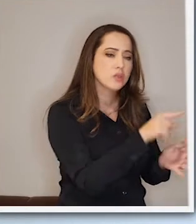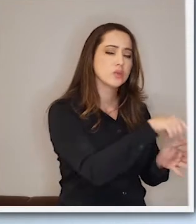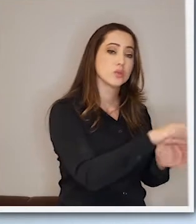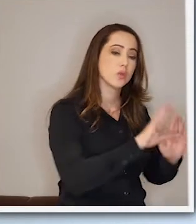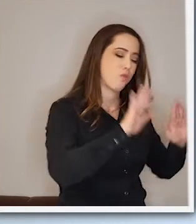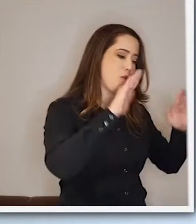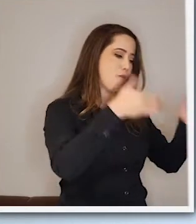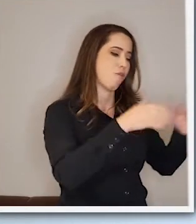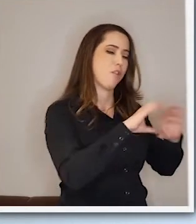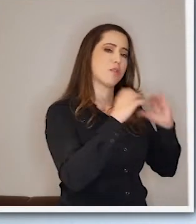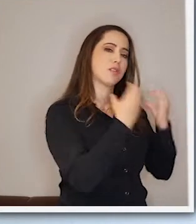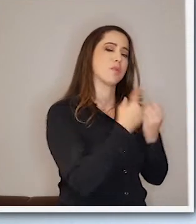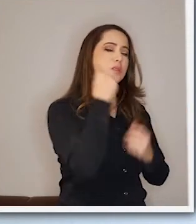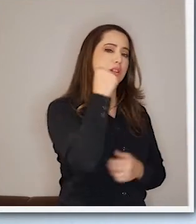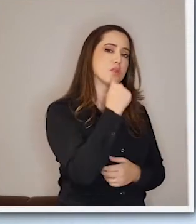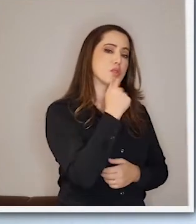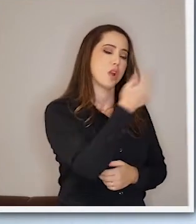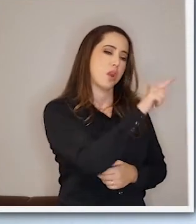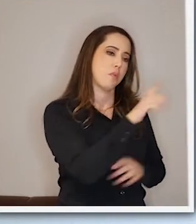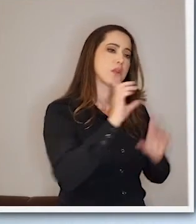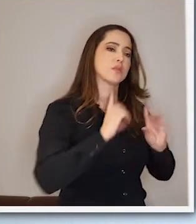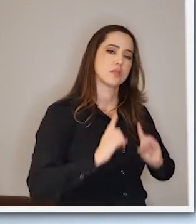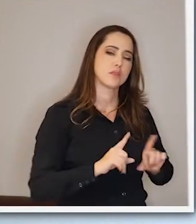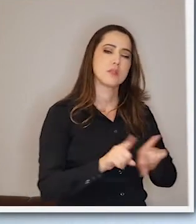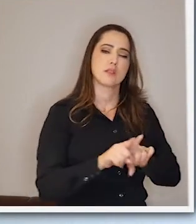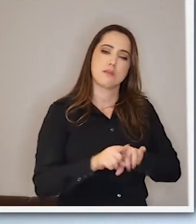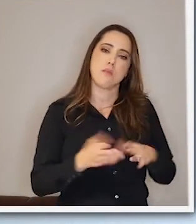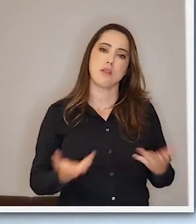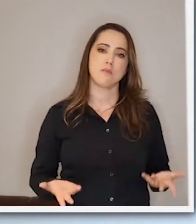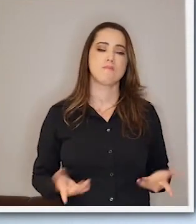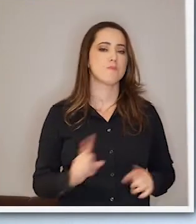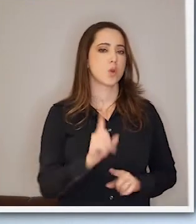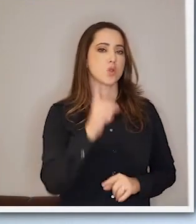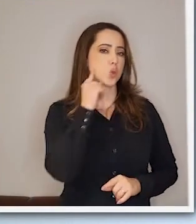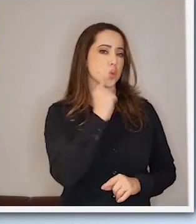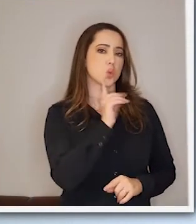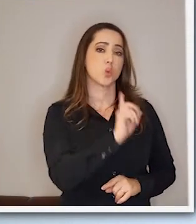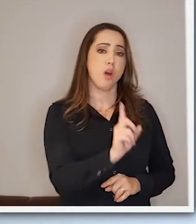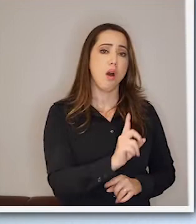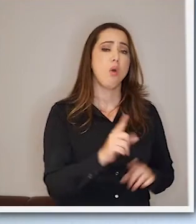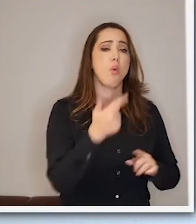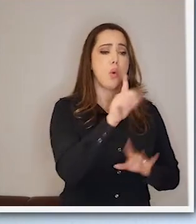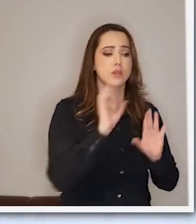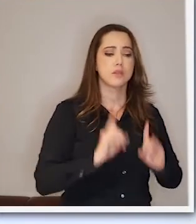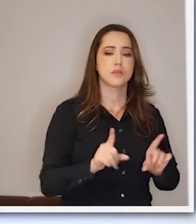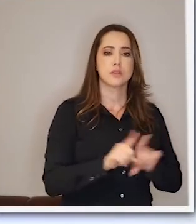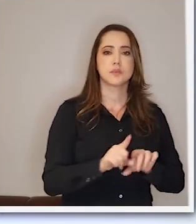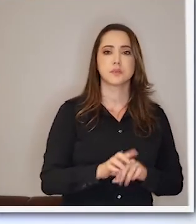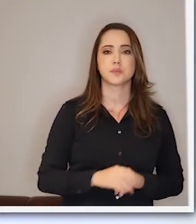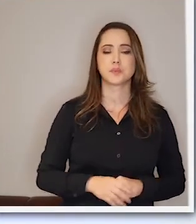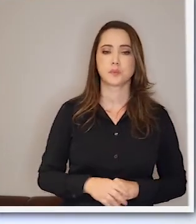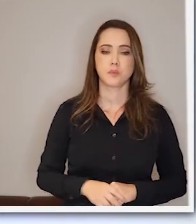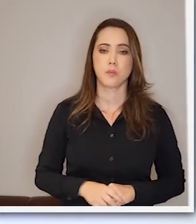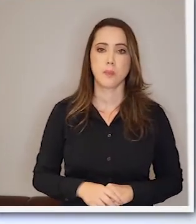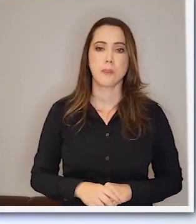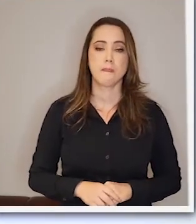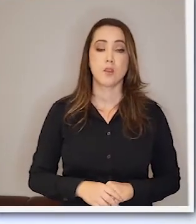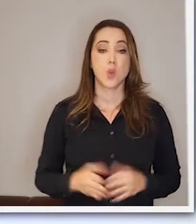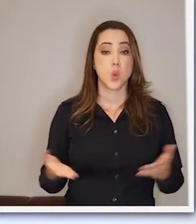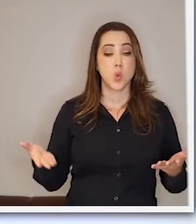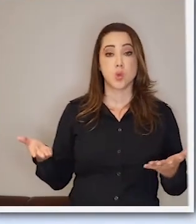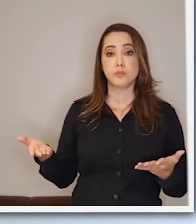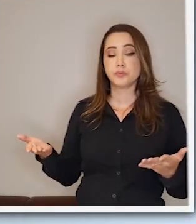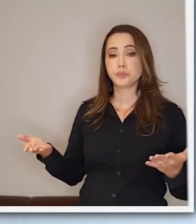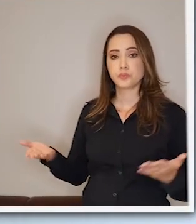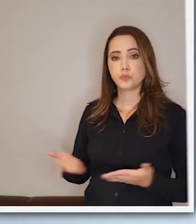aumenta esse cuidado, esse olhar para a comunidade surda e para outras comunidades também, não somente os